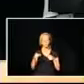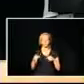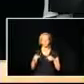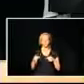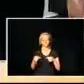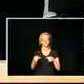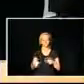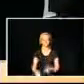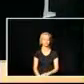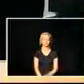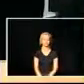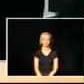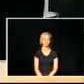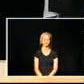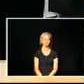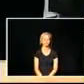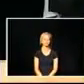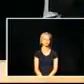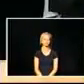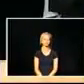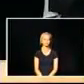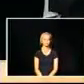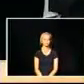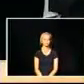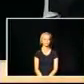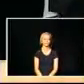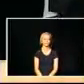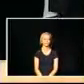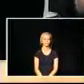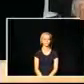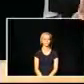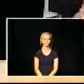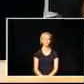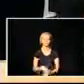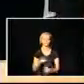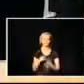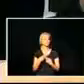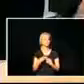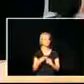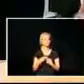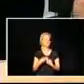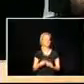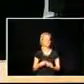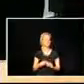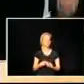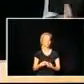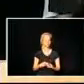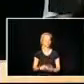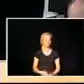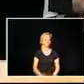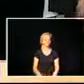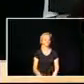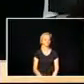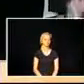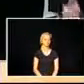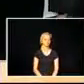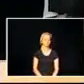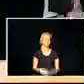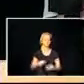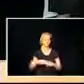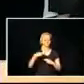registrado. E espero, professor José Rui, que esse projeto de incorporação do abono de